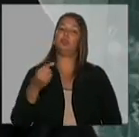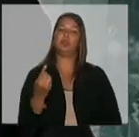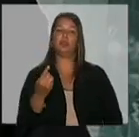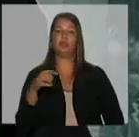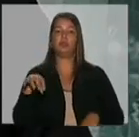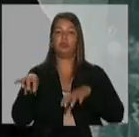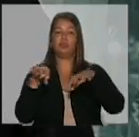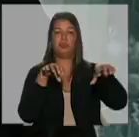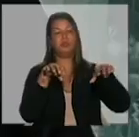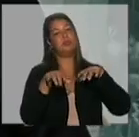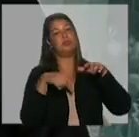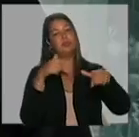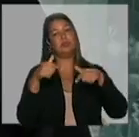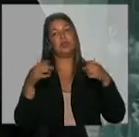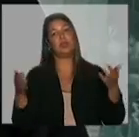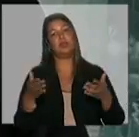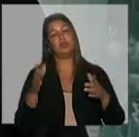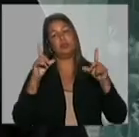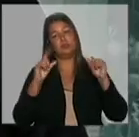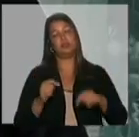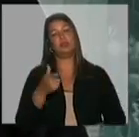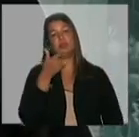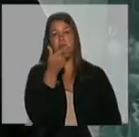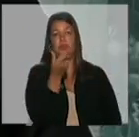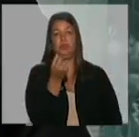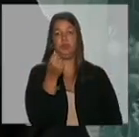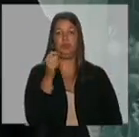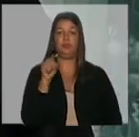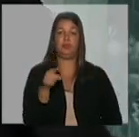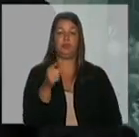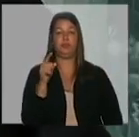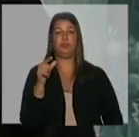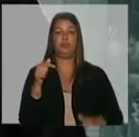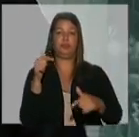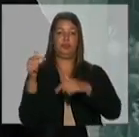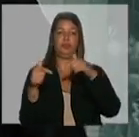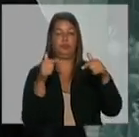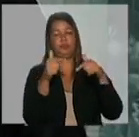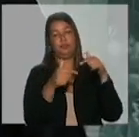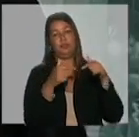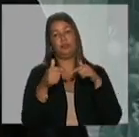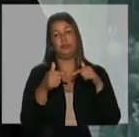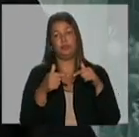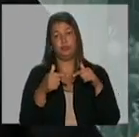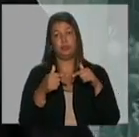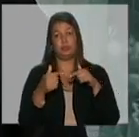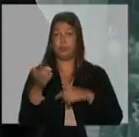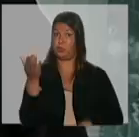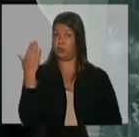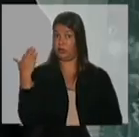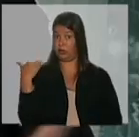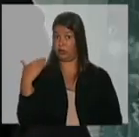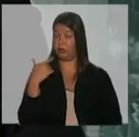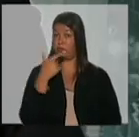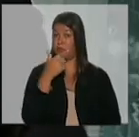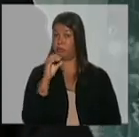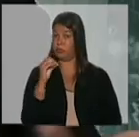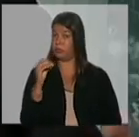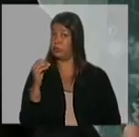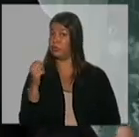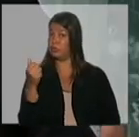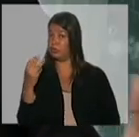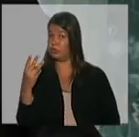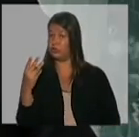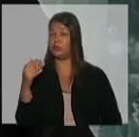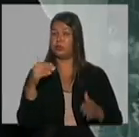trabalho, hoje tem algo em torno de 20 mil postos de trabalho, né? Isso a gente analisa, isso é o estudo da Firjan que está mostrando isso, 2013 a 2015,